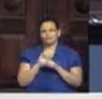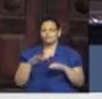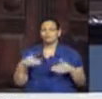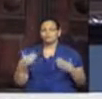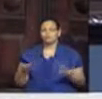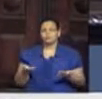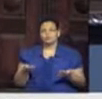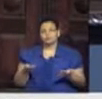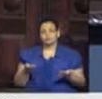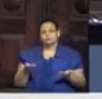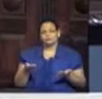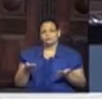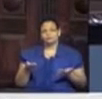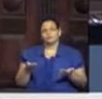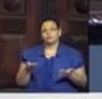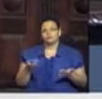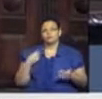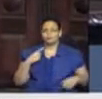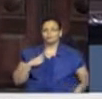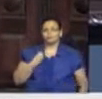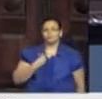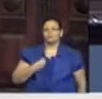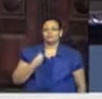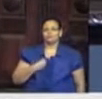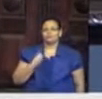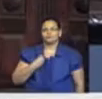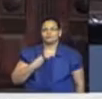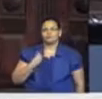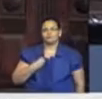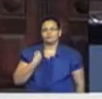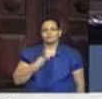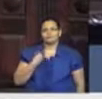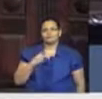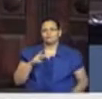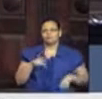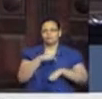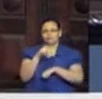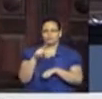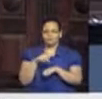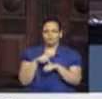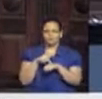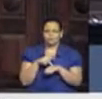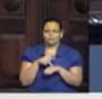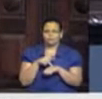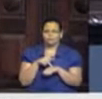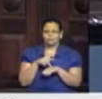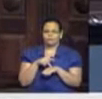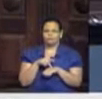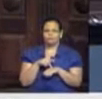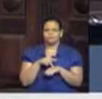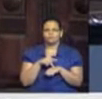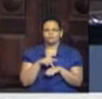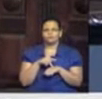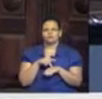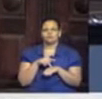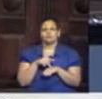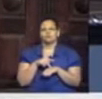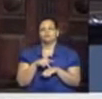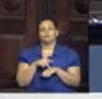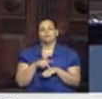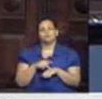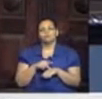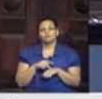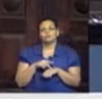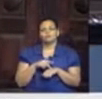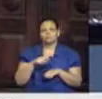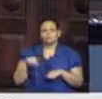Então, a gente vive num país que as entidades, e muito de